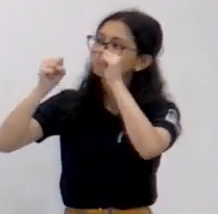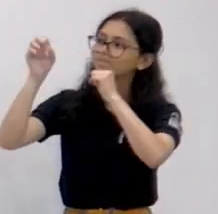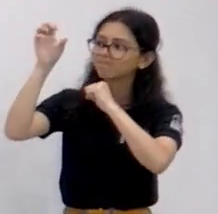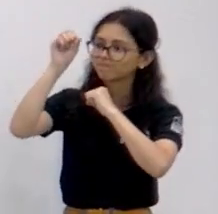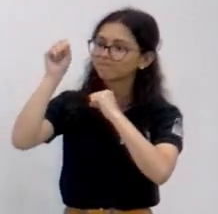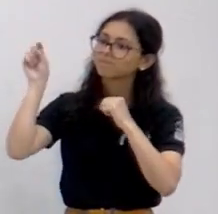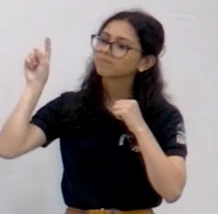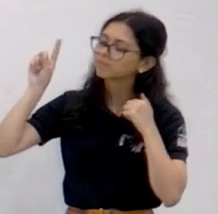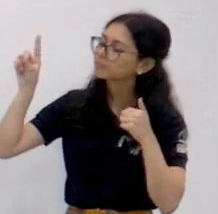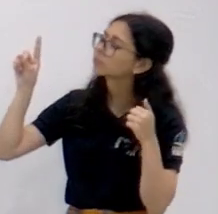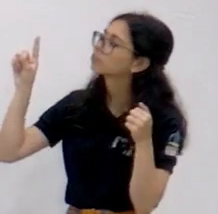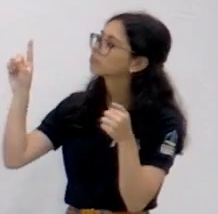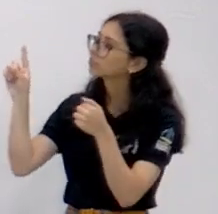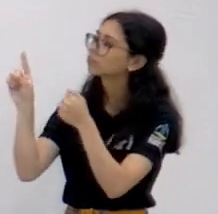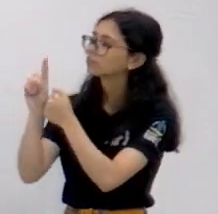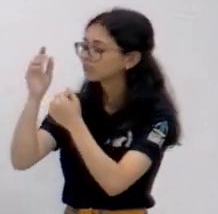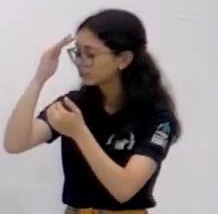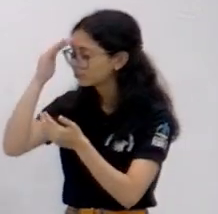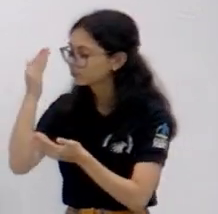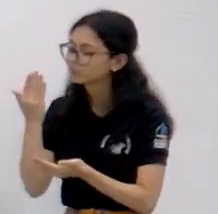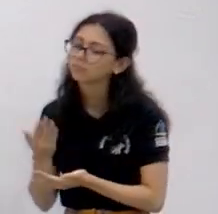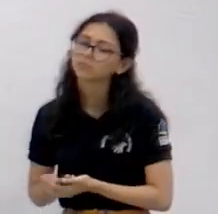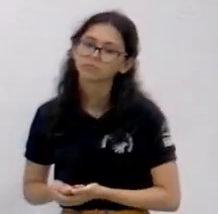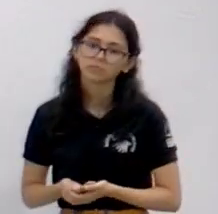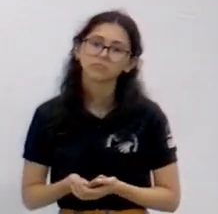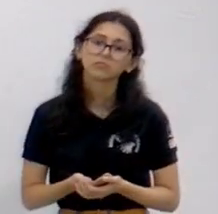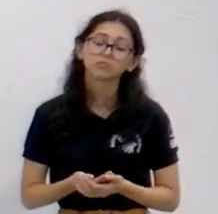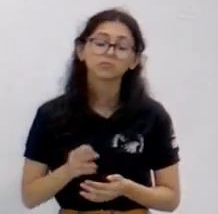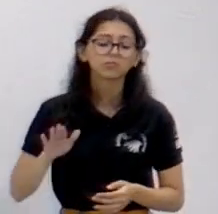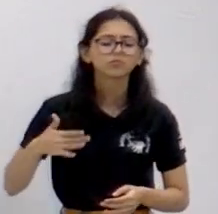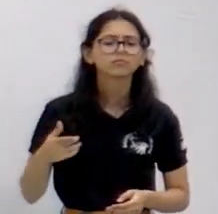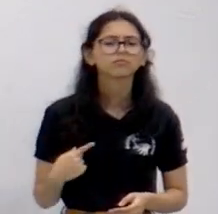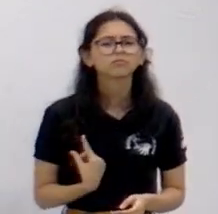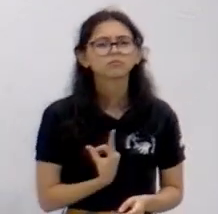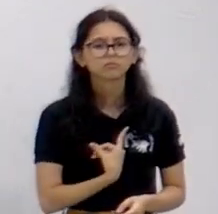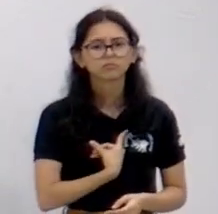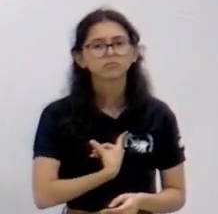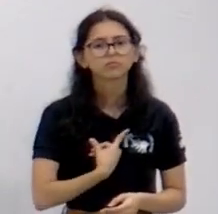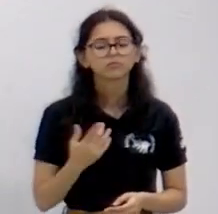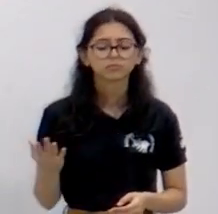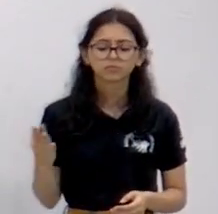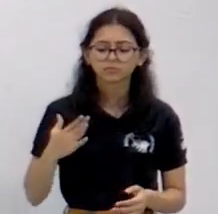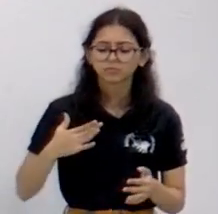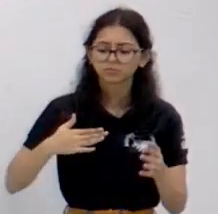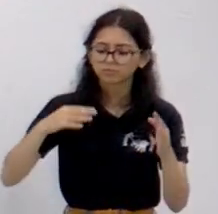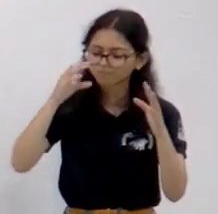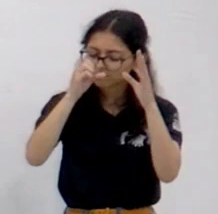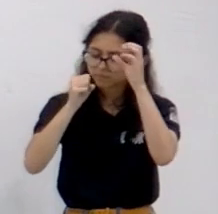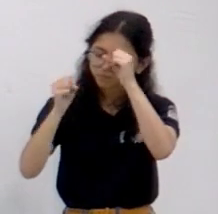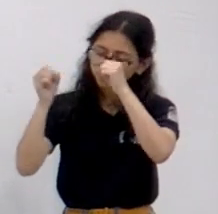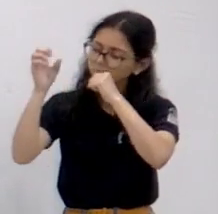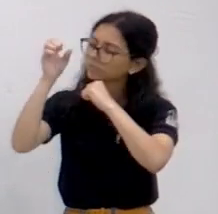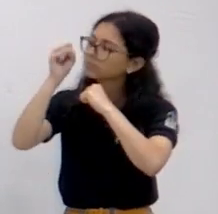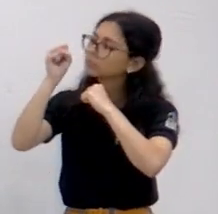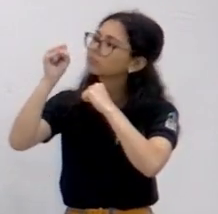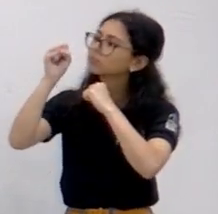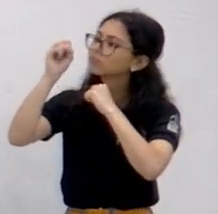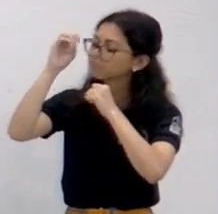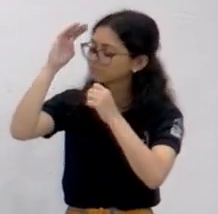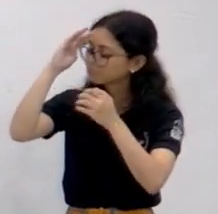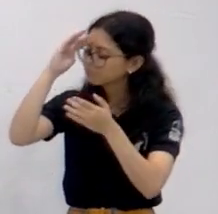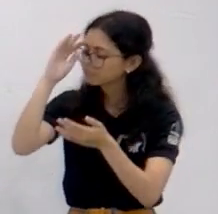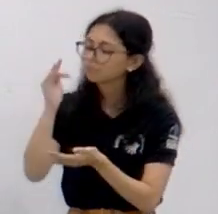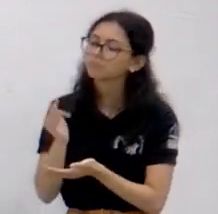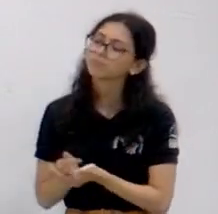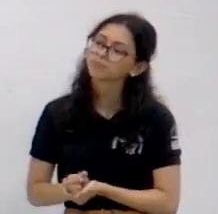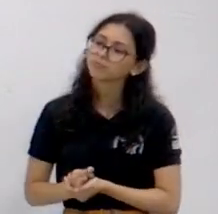que eu vou aprender a depender de Deus? Quando é que eu vou aprender a confiar em Deus? Gideão no capítulo 7 diz